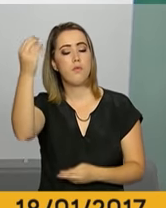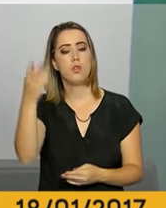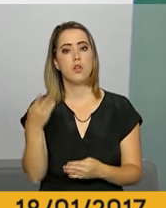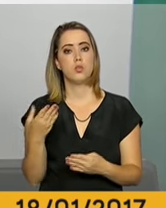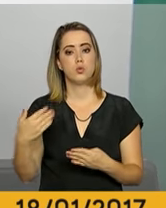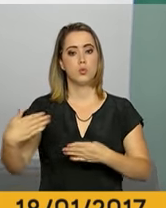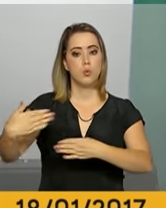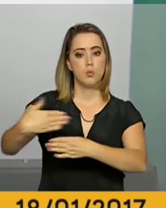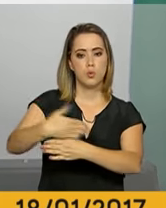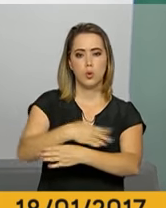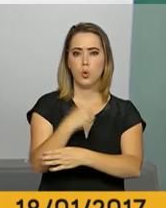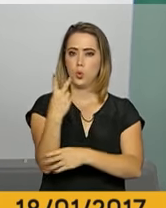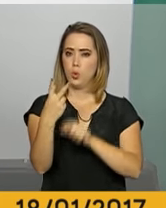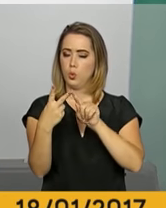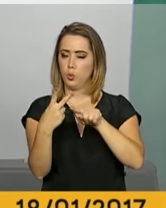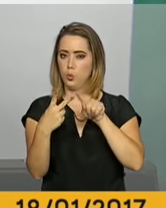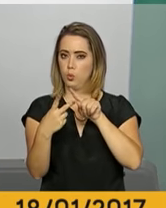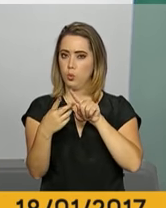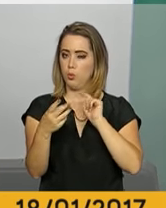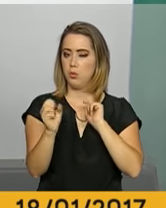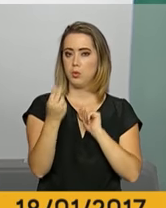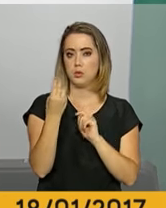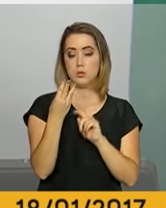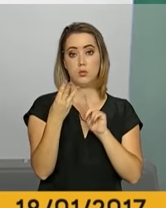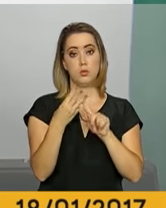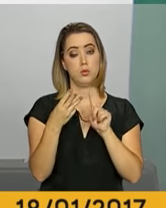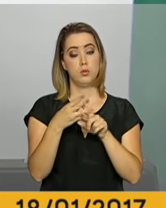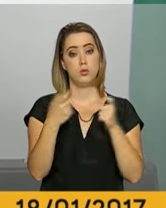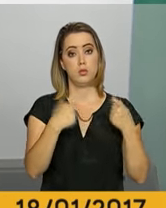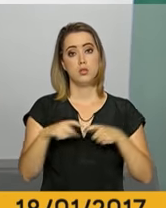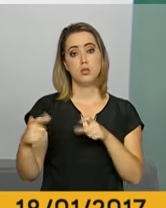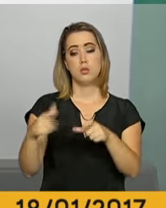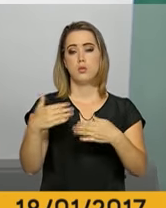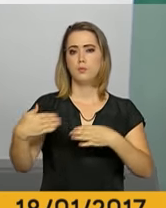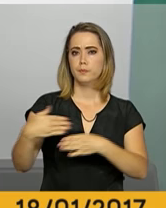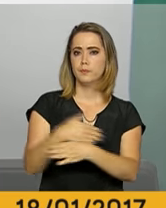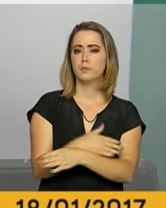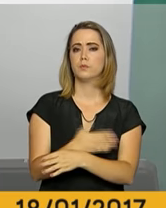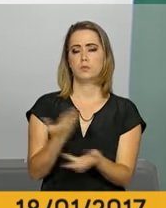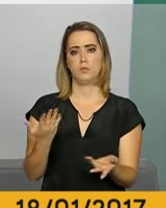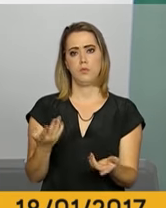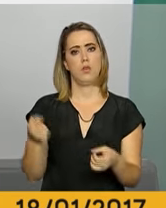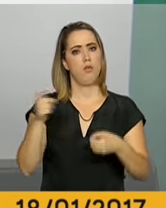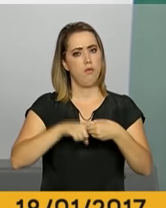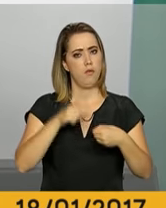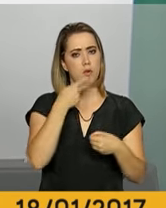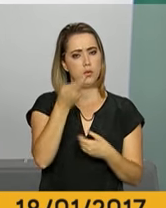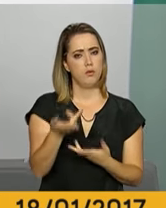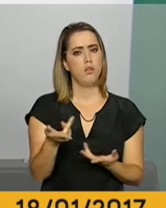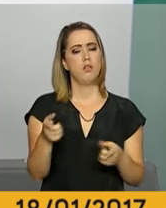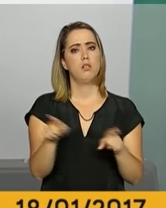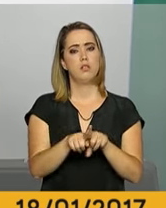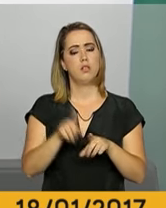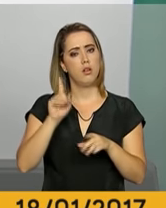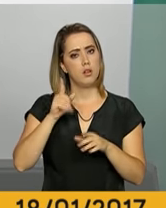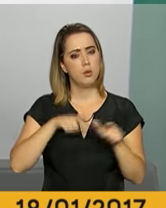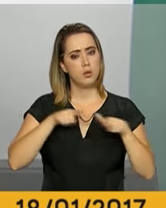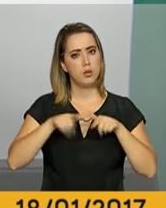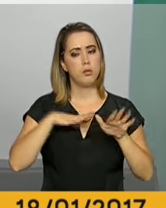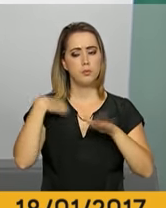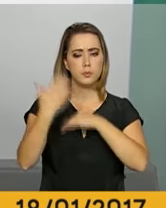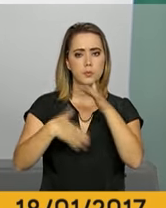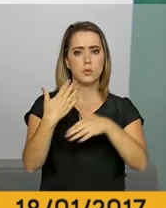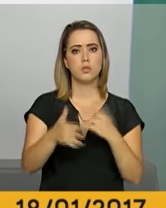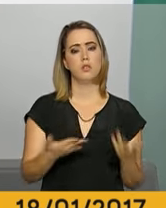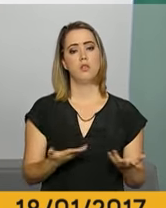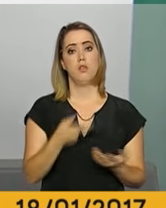de fronteira, duas ou três regiões de fronteira. E volto a dizer, estas atividades serão permanentes. Estou dando mais